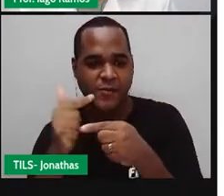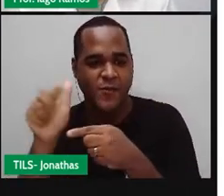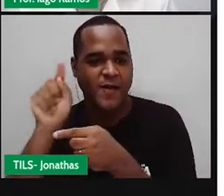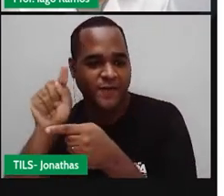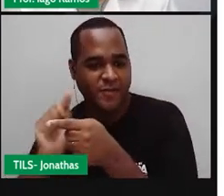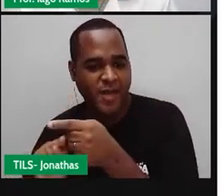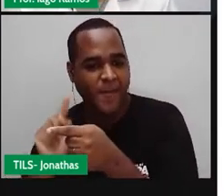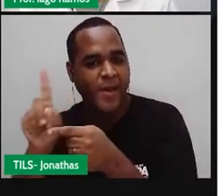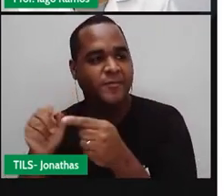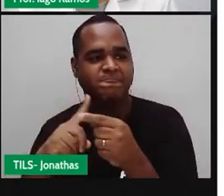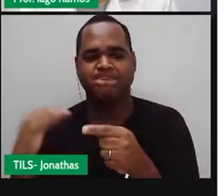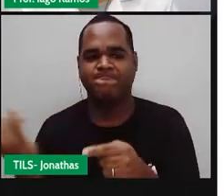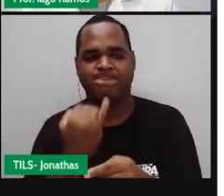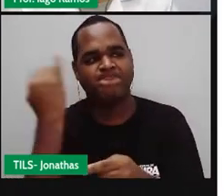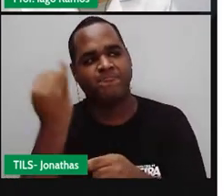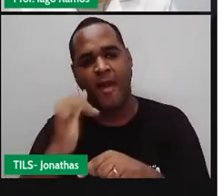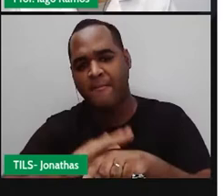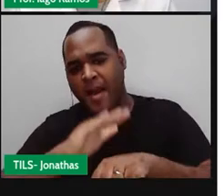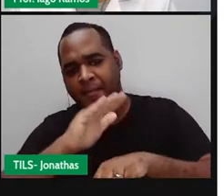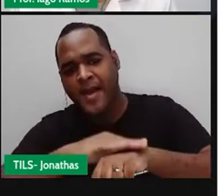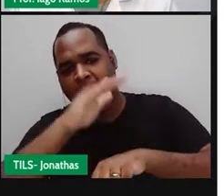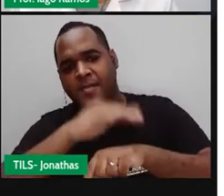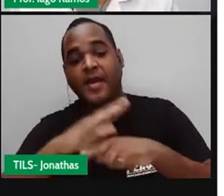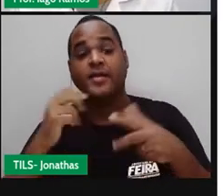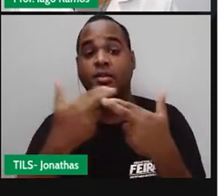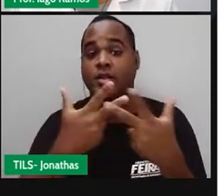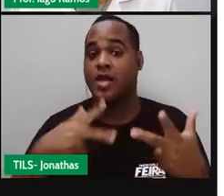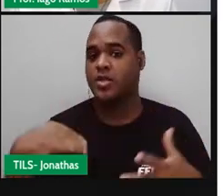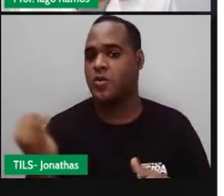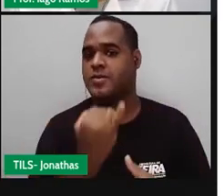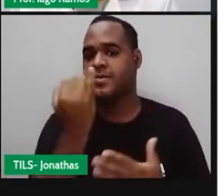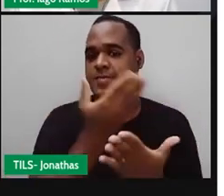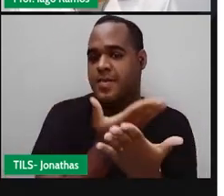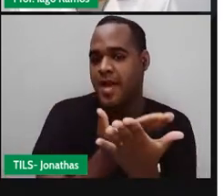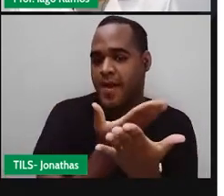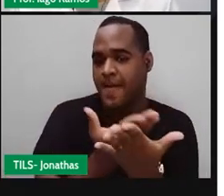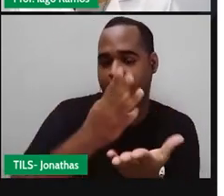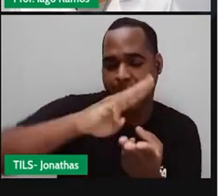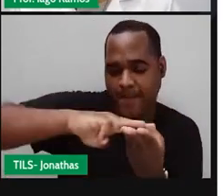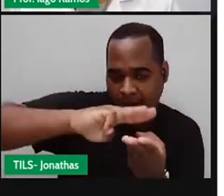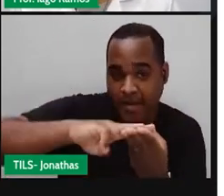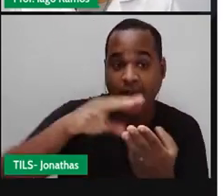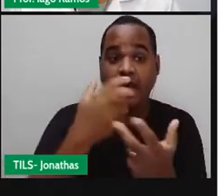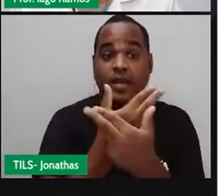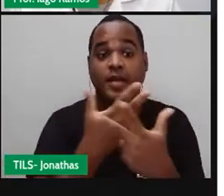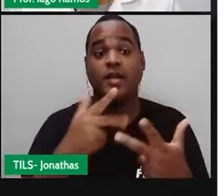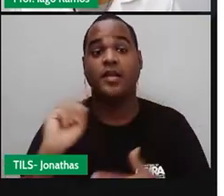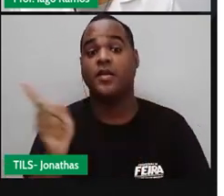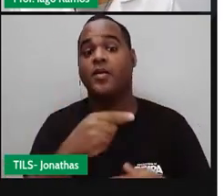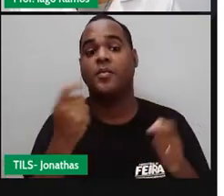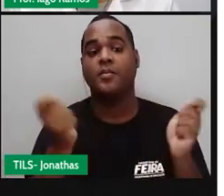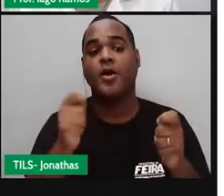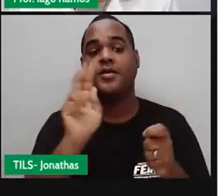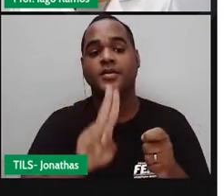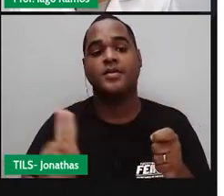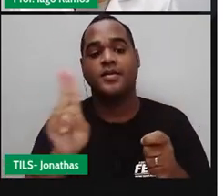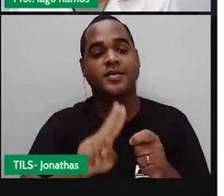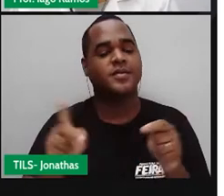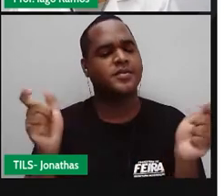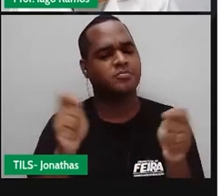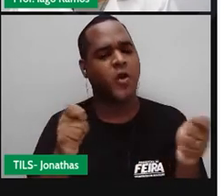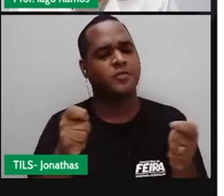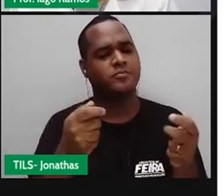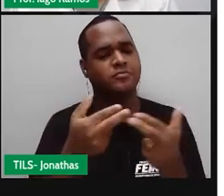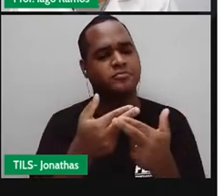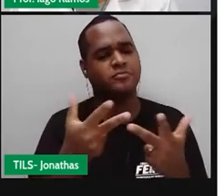faça uma coisa muito importante para a gente estudar na matemática porque a gente pode fazer o uso delas em